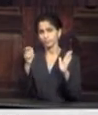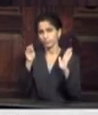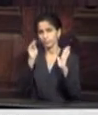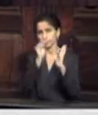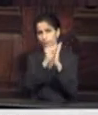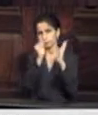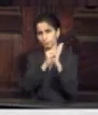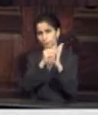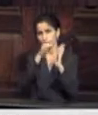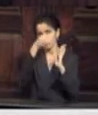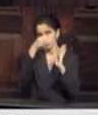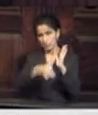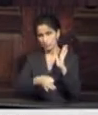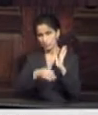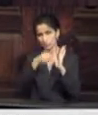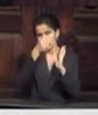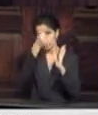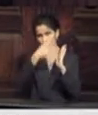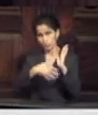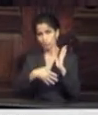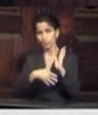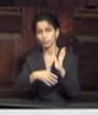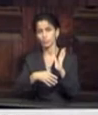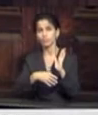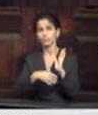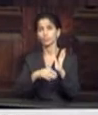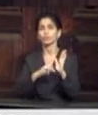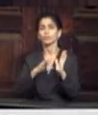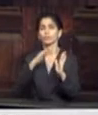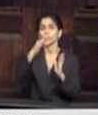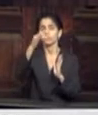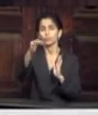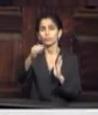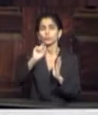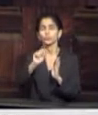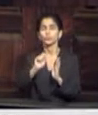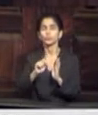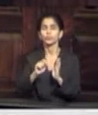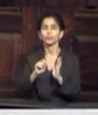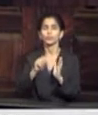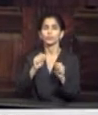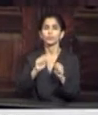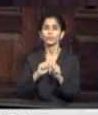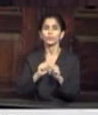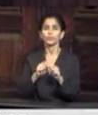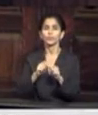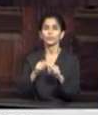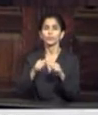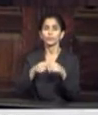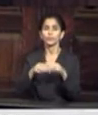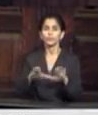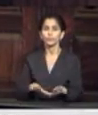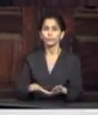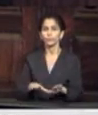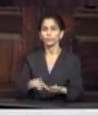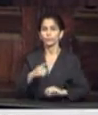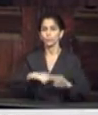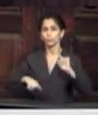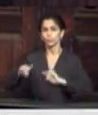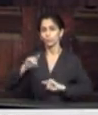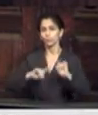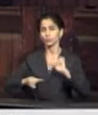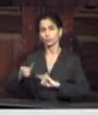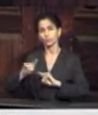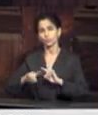Paulo, afinal de contas, o que ainda poderá ficar sob a tutela, sob a gestão, sob o controle